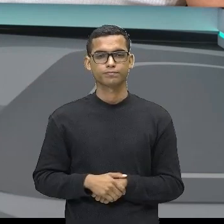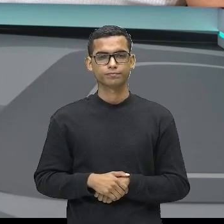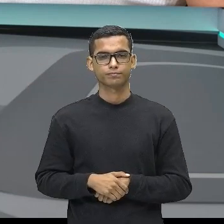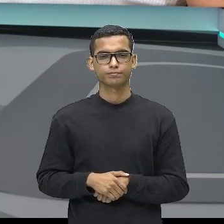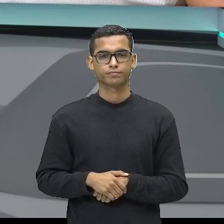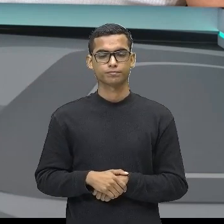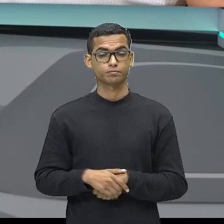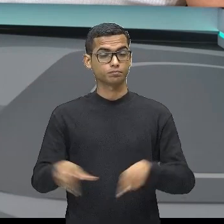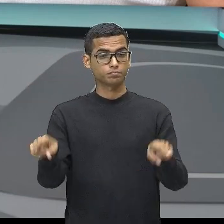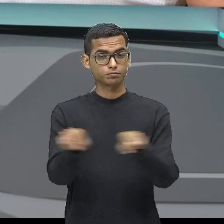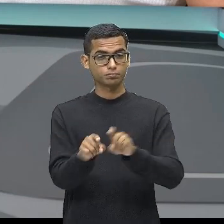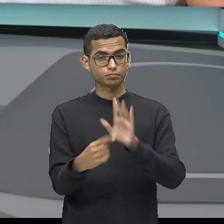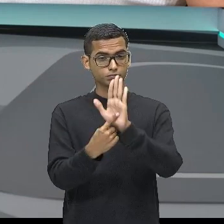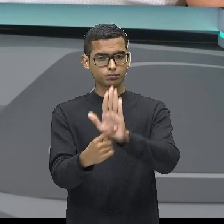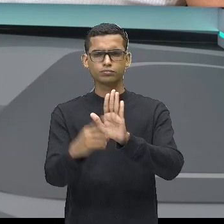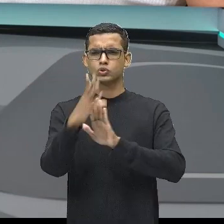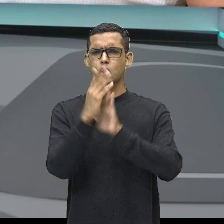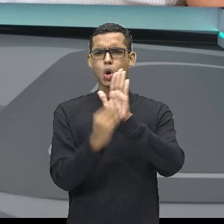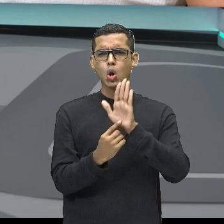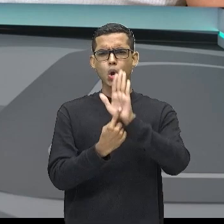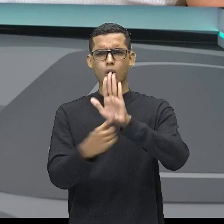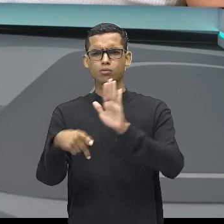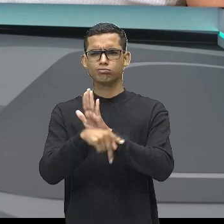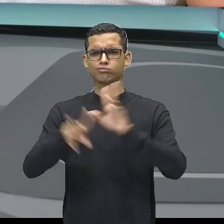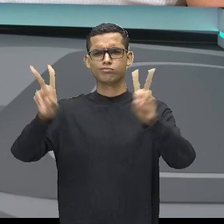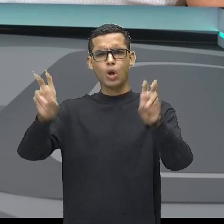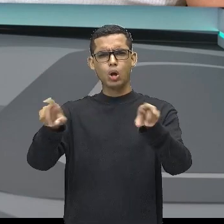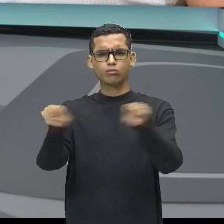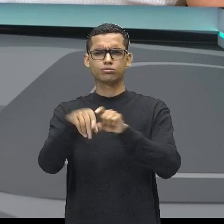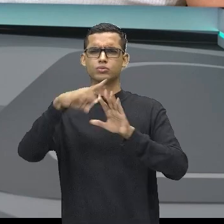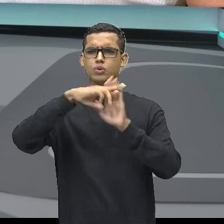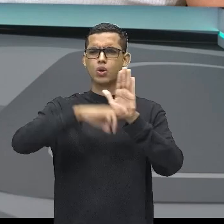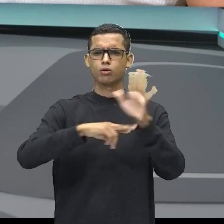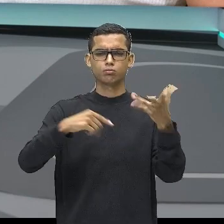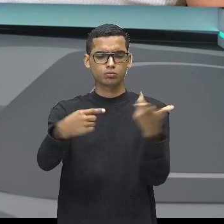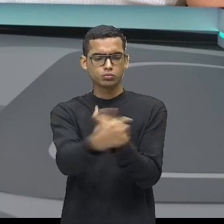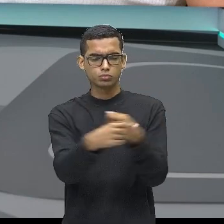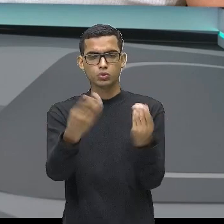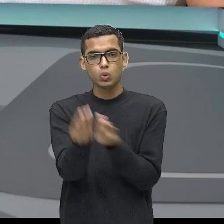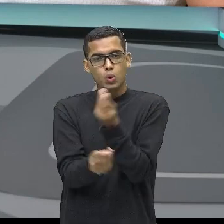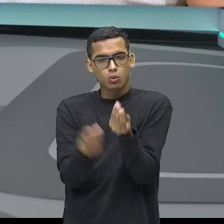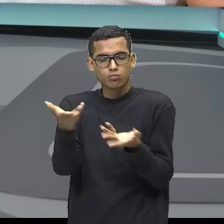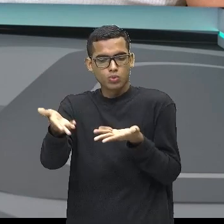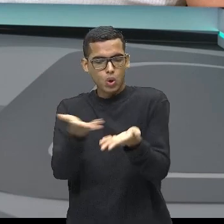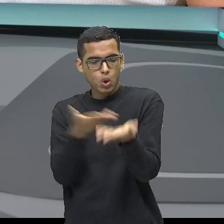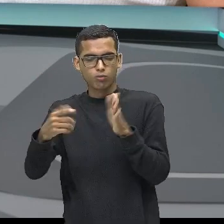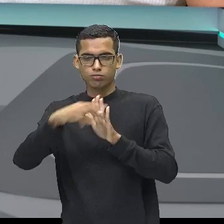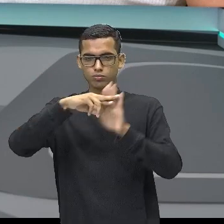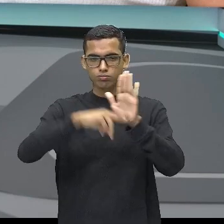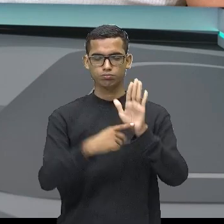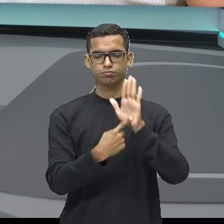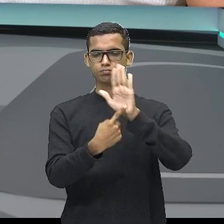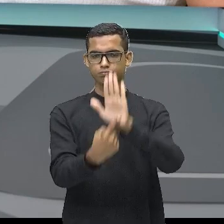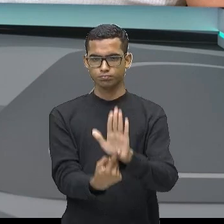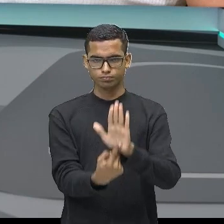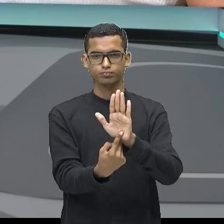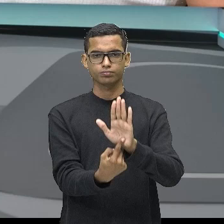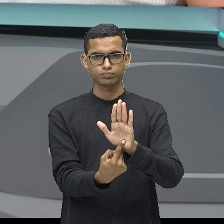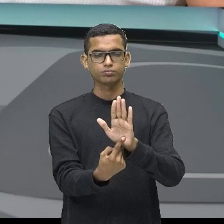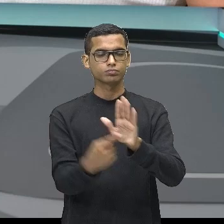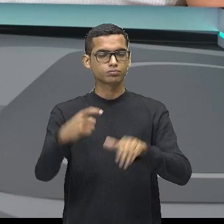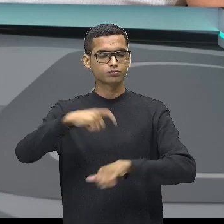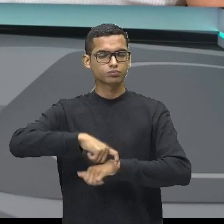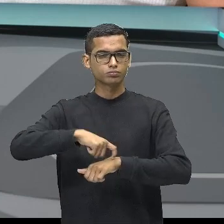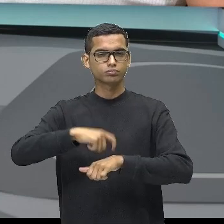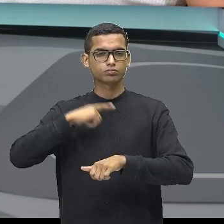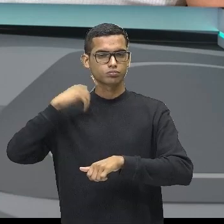a exposição do conteúdo, do tema, das regras, por meio do mediador, certo? Então ele teve o turno de fala dele. E